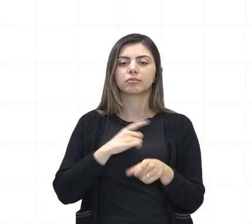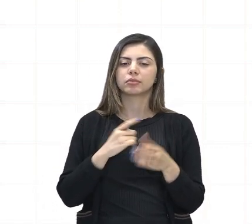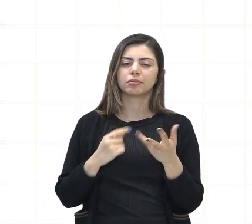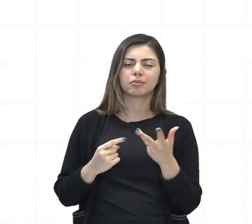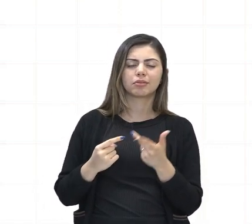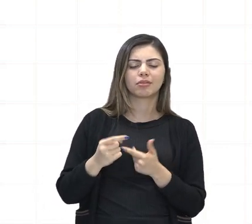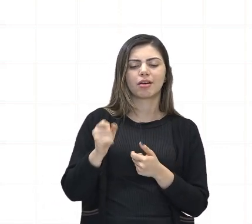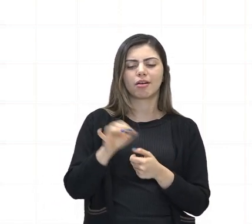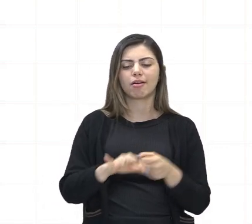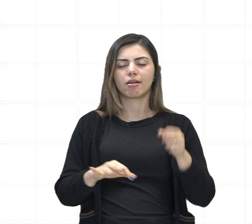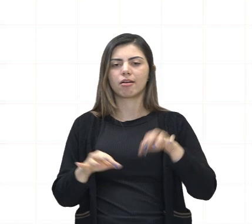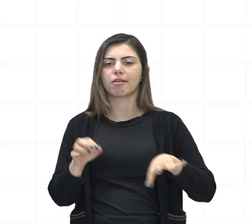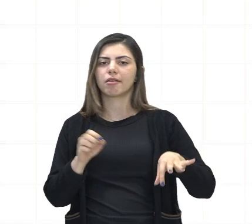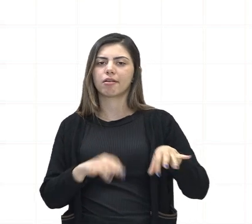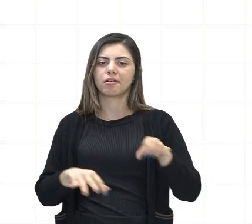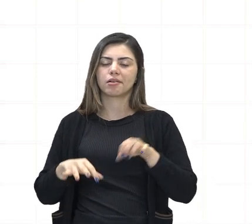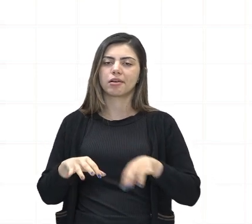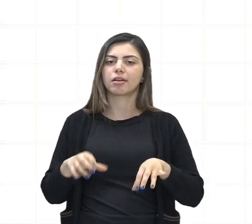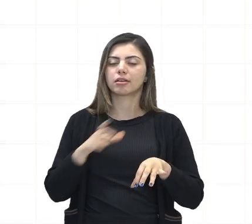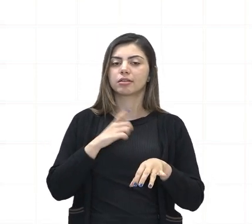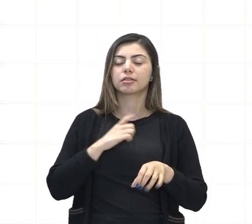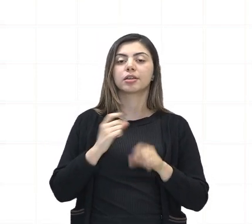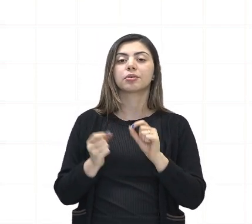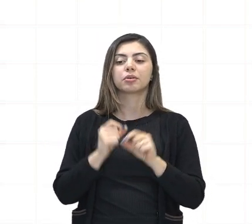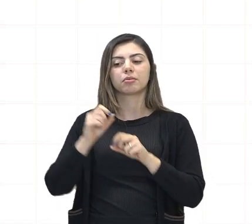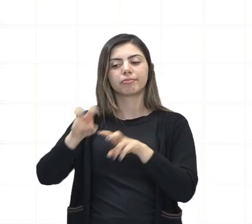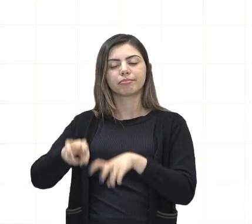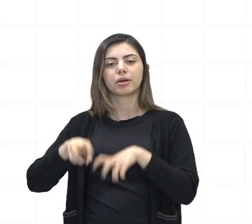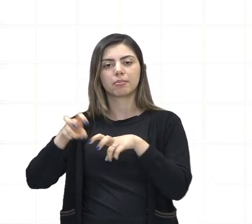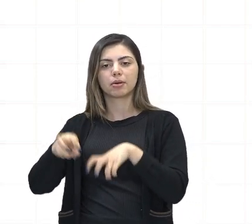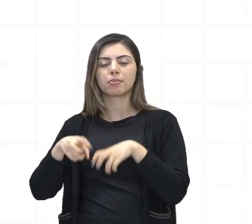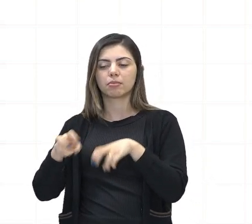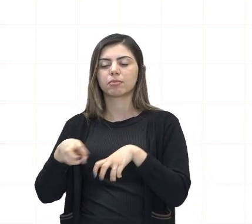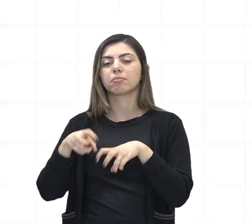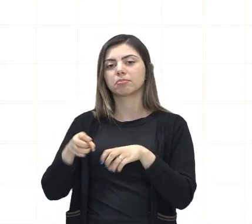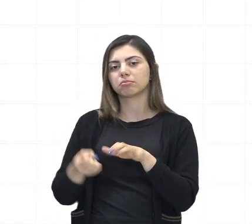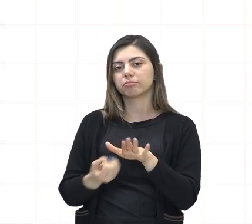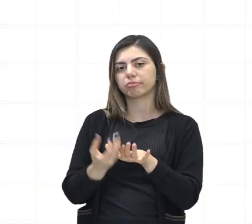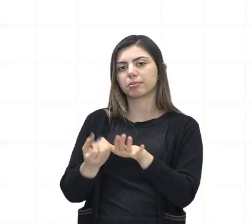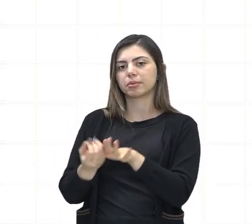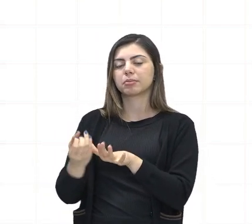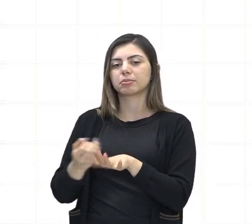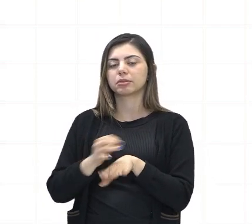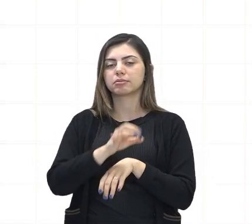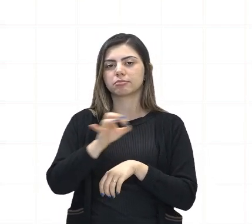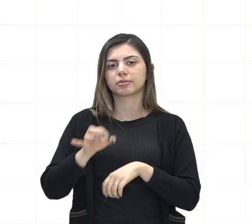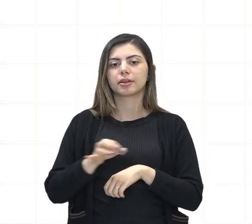outras áreas ao redor ali, que é por onde a produção argentina